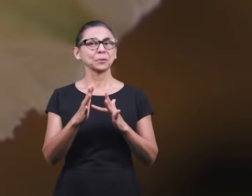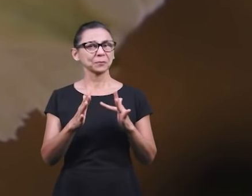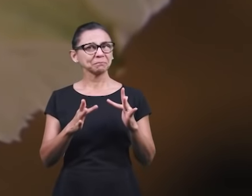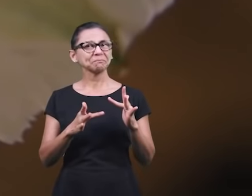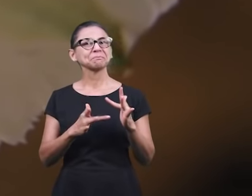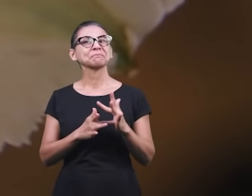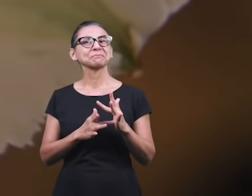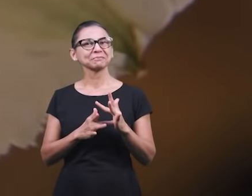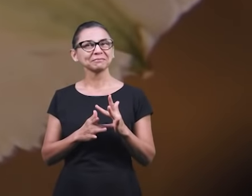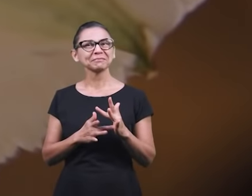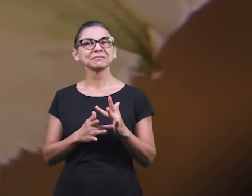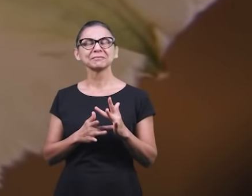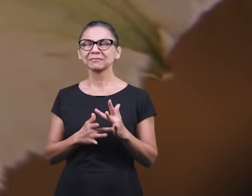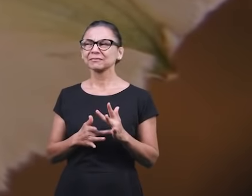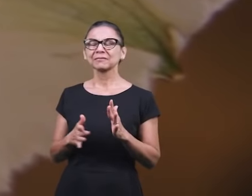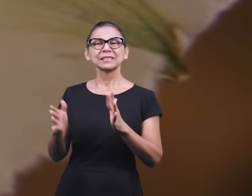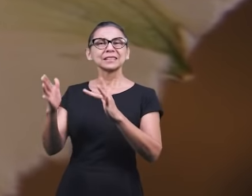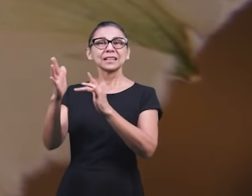Ele é Jesus.